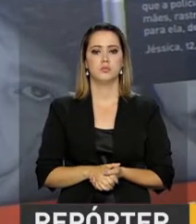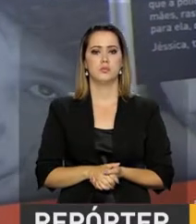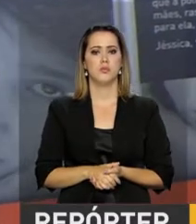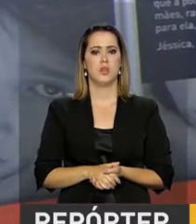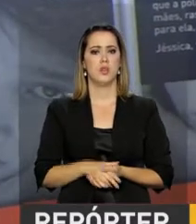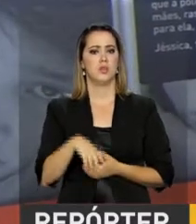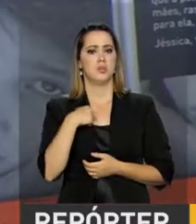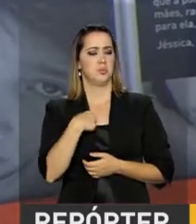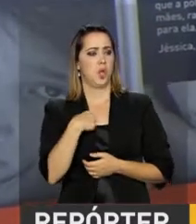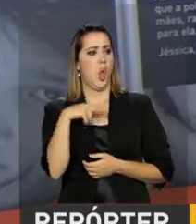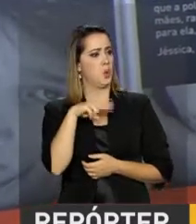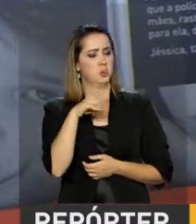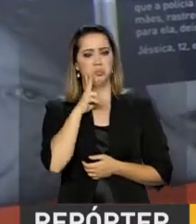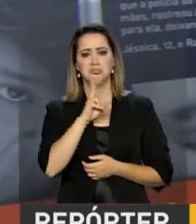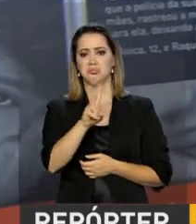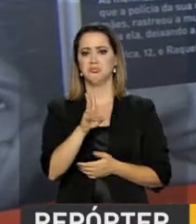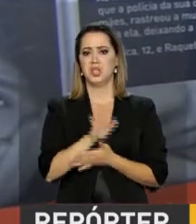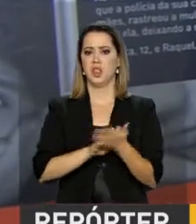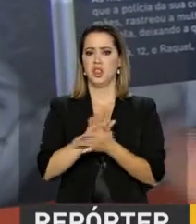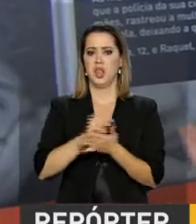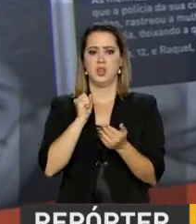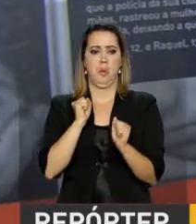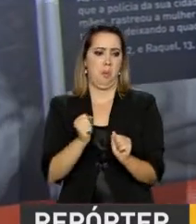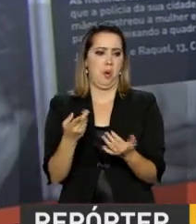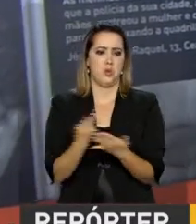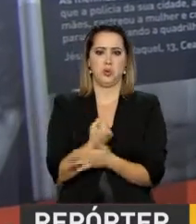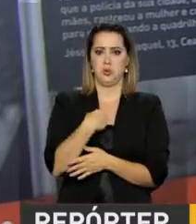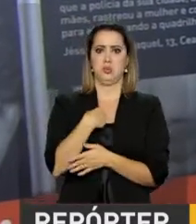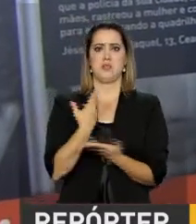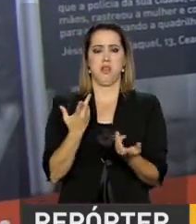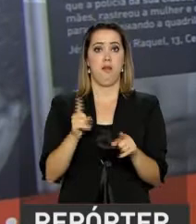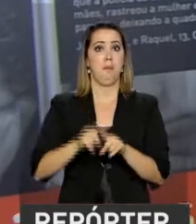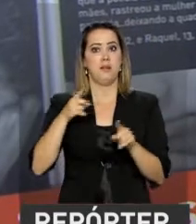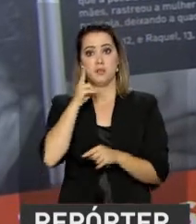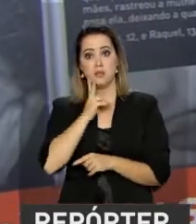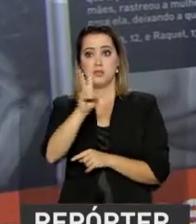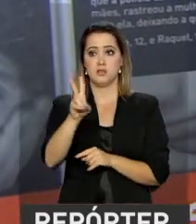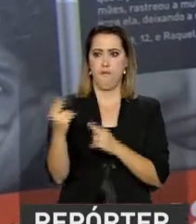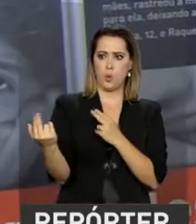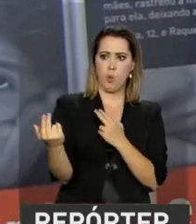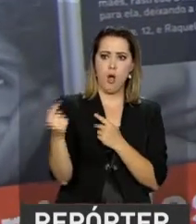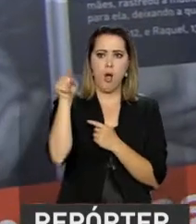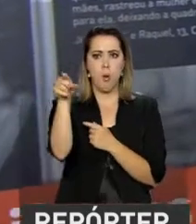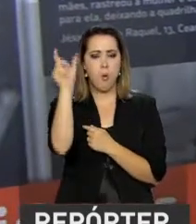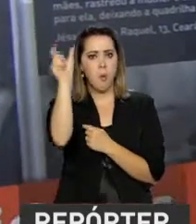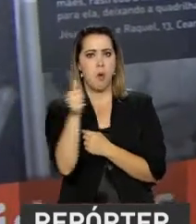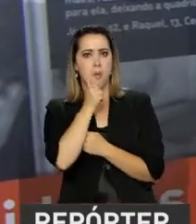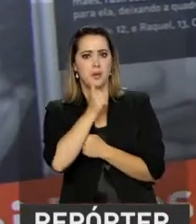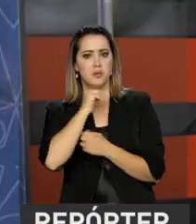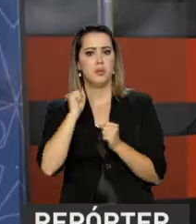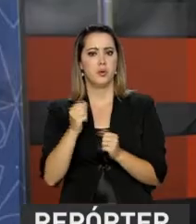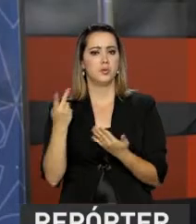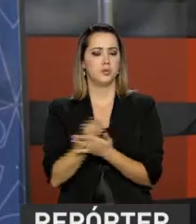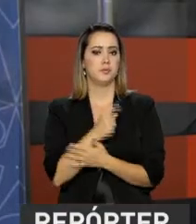me importei, sabe? A gente acha que nada pode acontecer, mas como aconteceu com ela, né? Ela conheceu uma menina, pode acontecer a qualquer